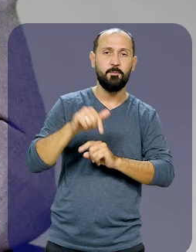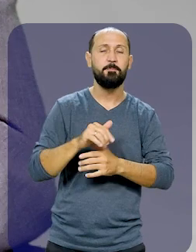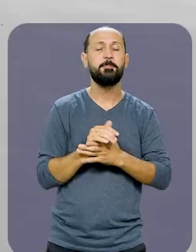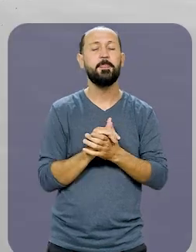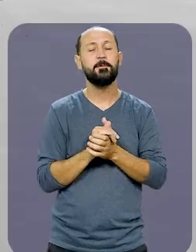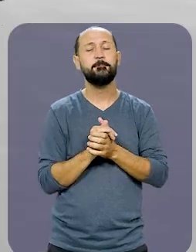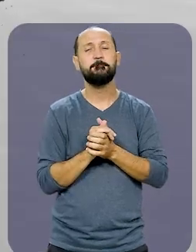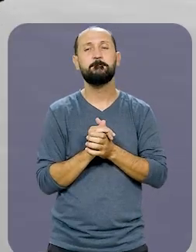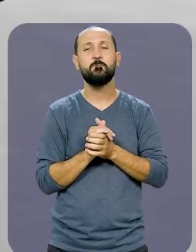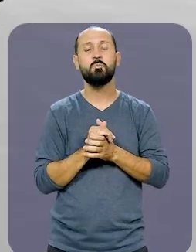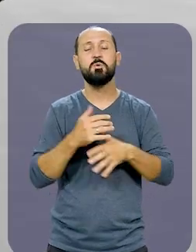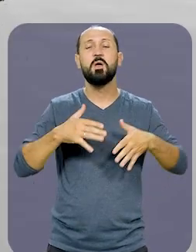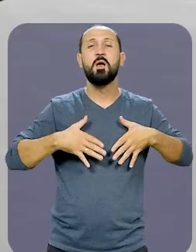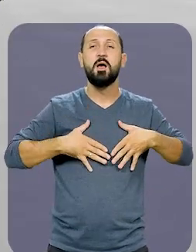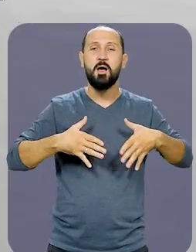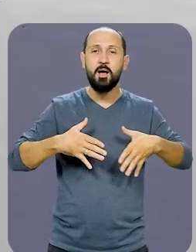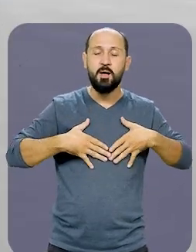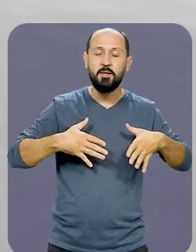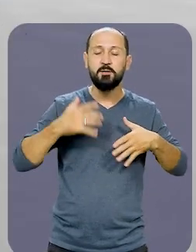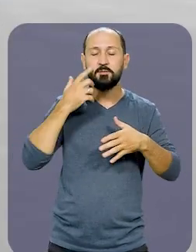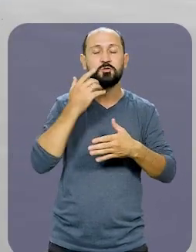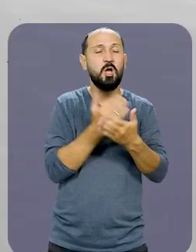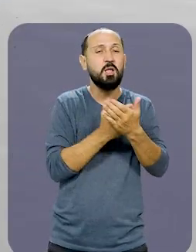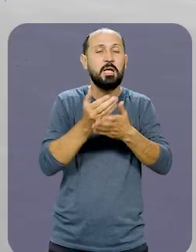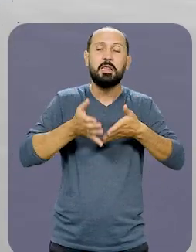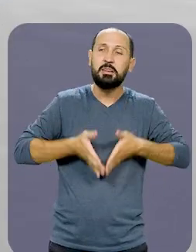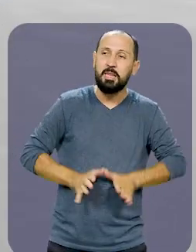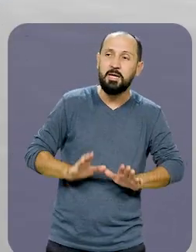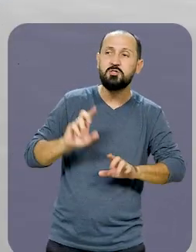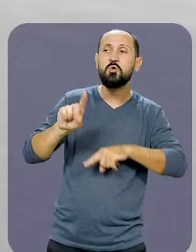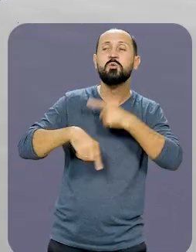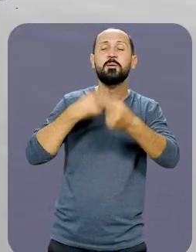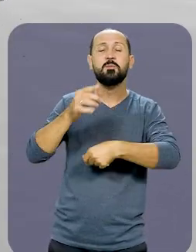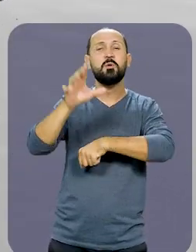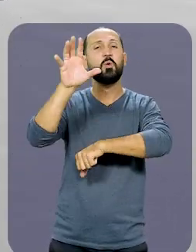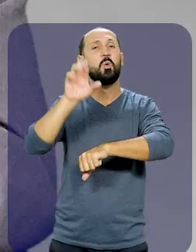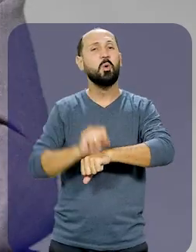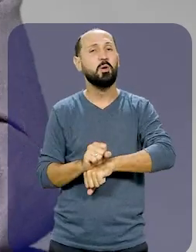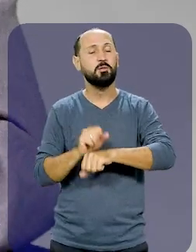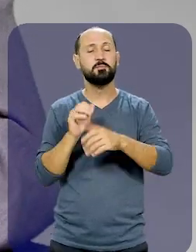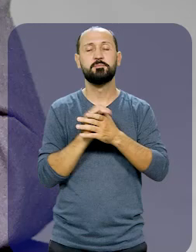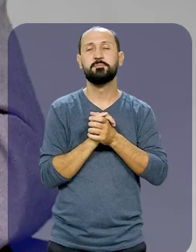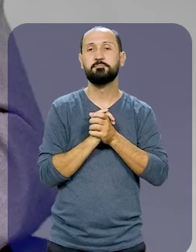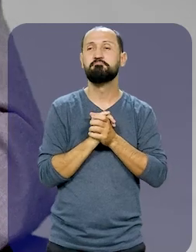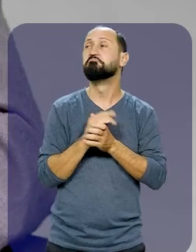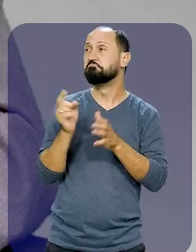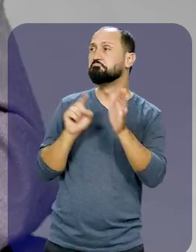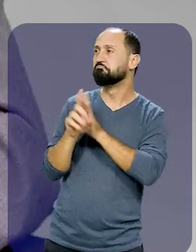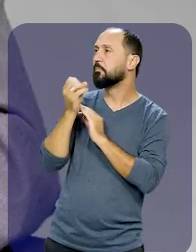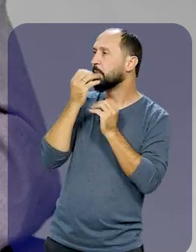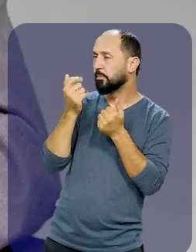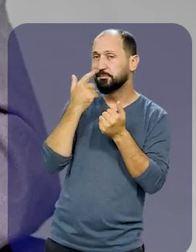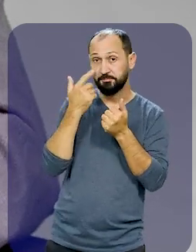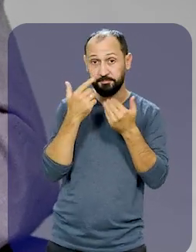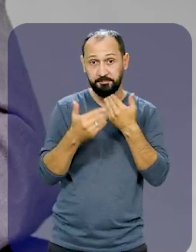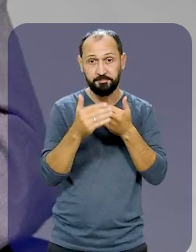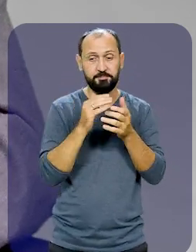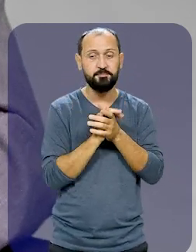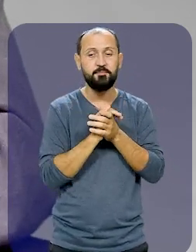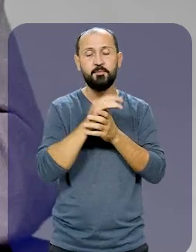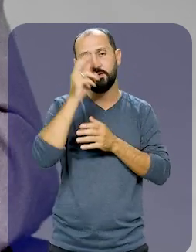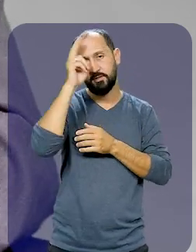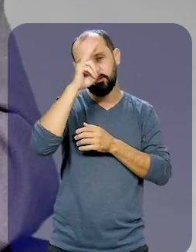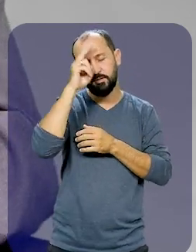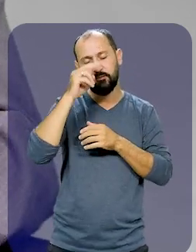ano. Doutor, asma e bronquite, já nasce com ela ou se adquire? Muito boa pergunta. Então, vamos lá.